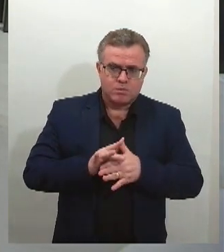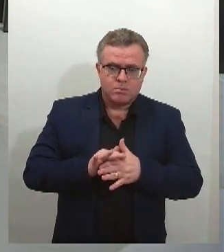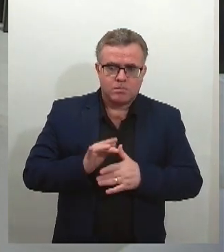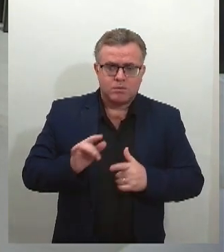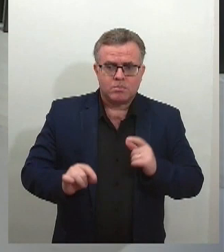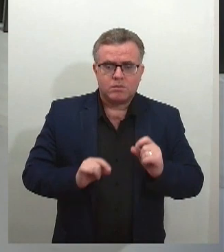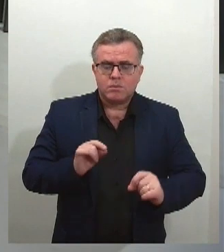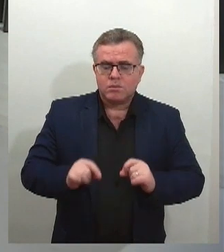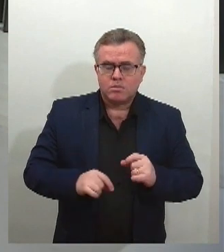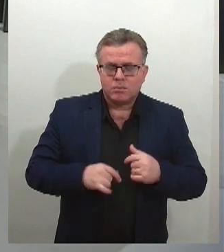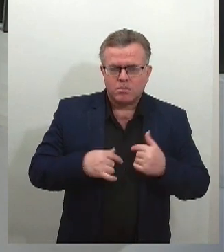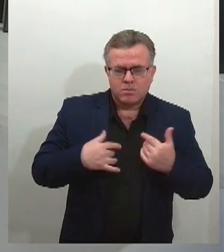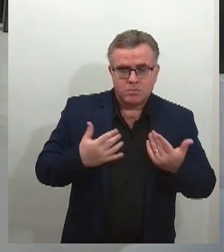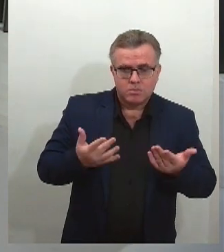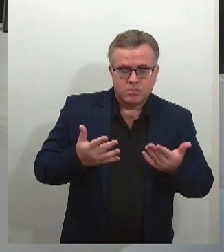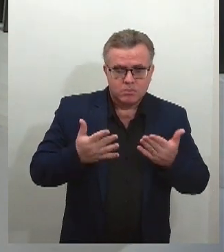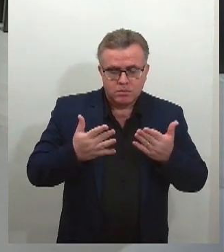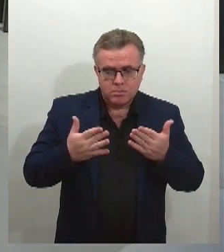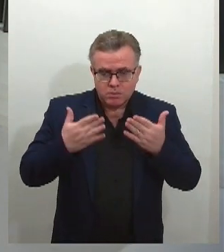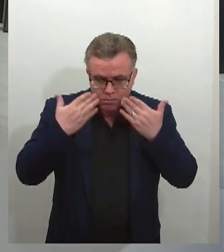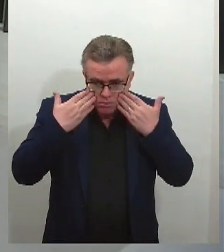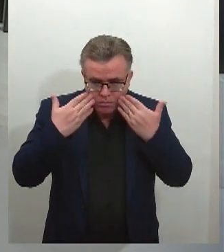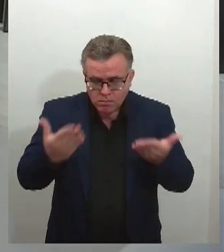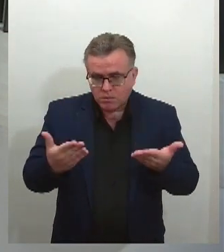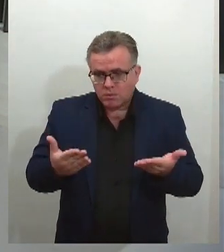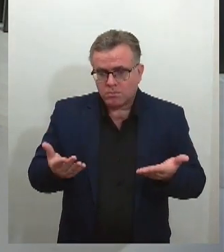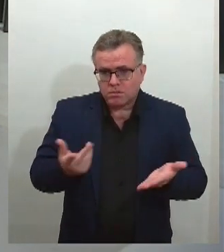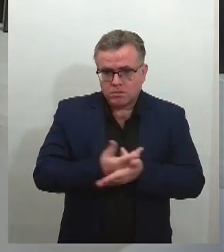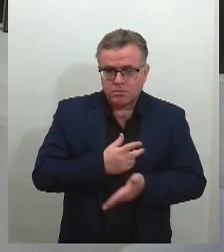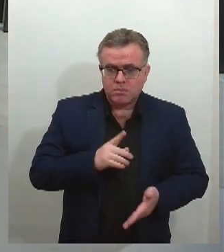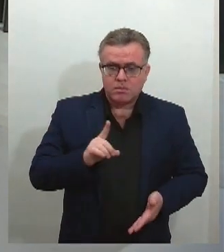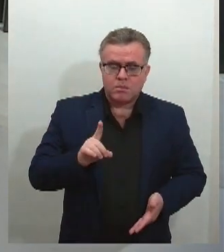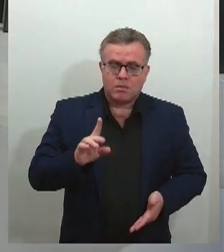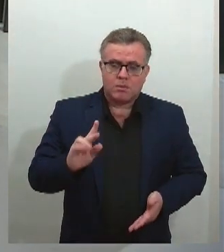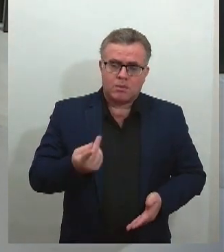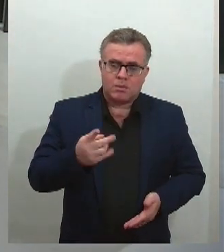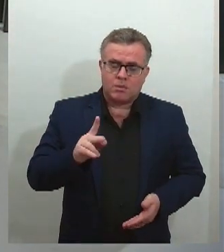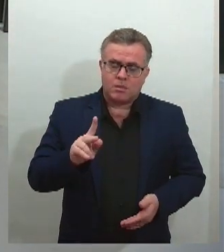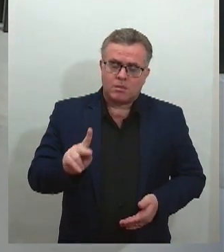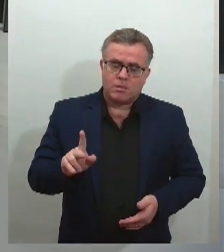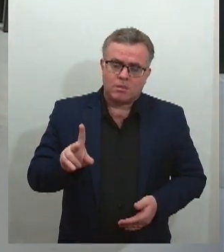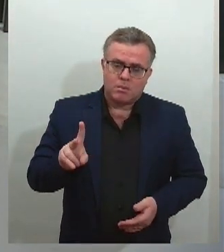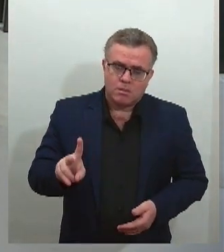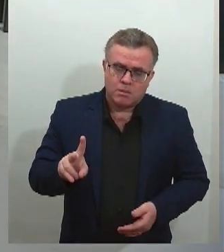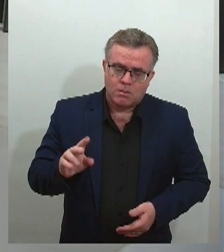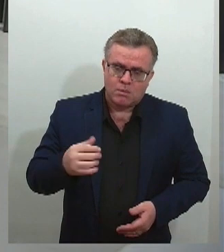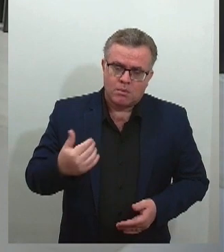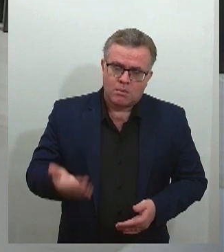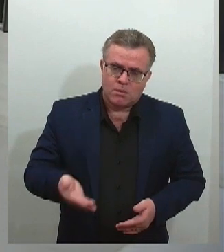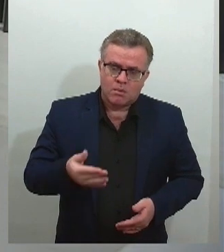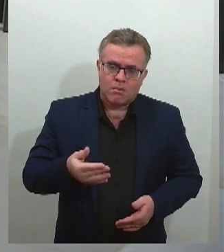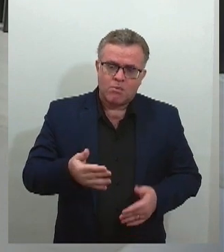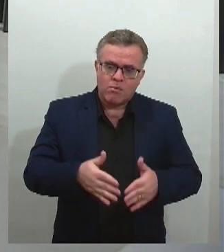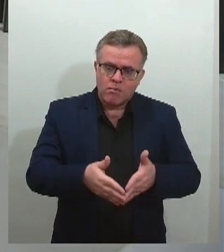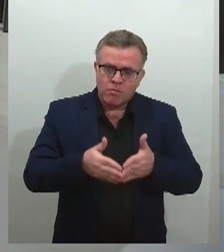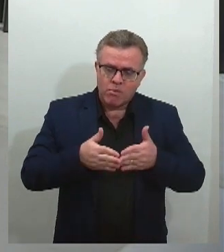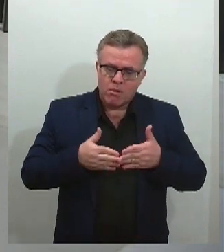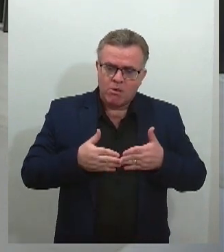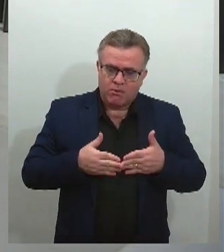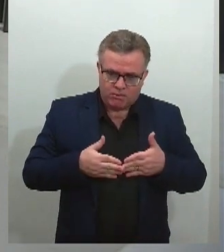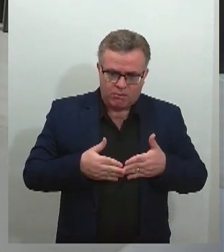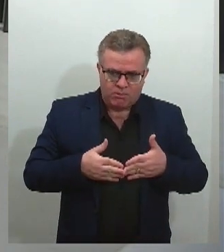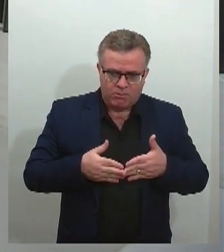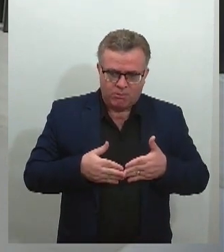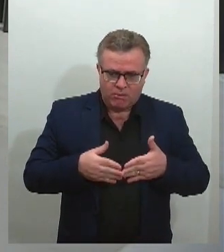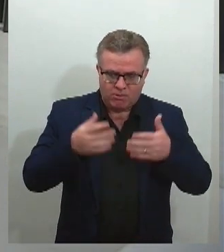bastante característicos do HPV ou é algo bem diverso, assim como essa questão do vírus em si, né? Que há